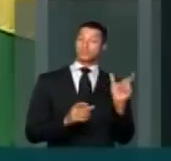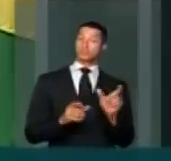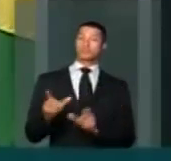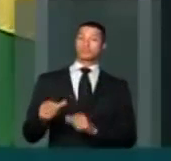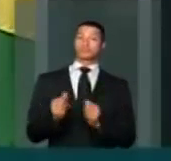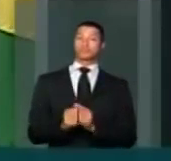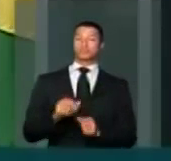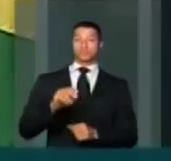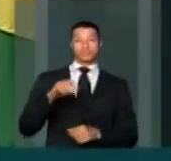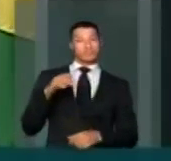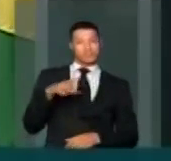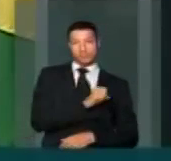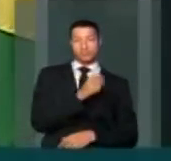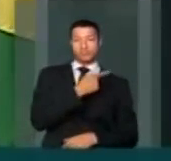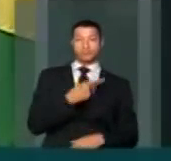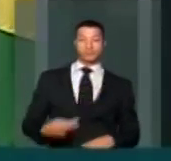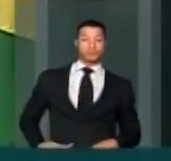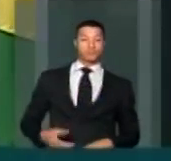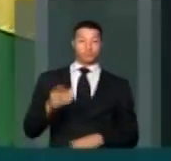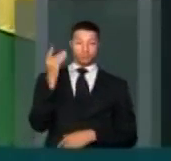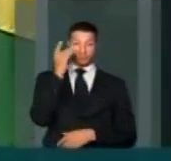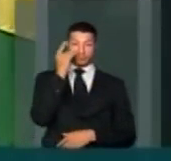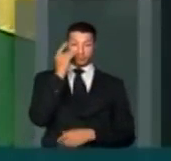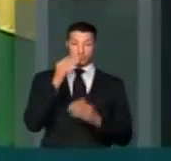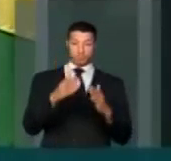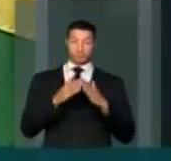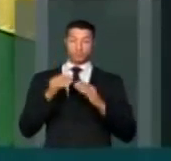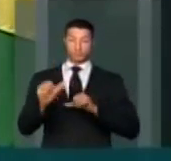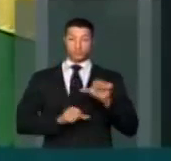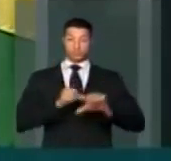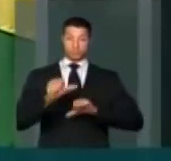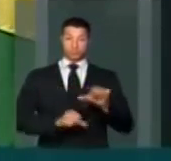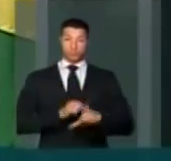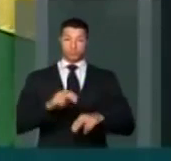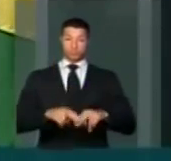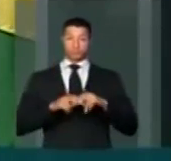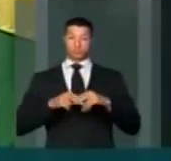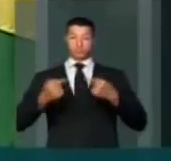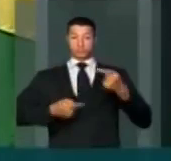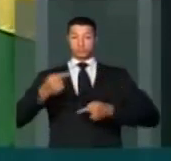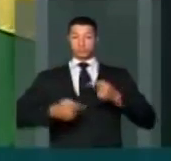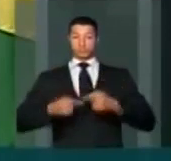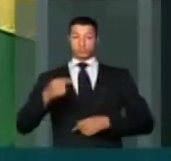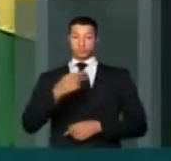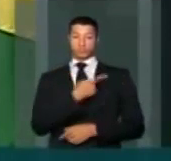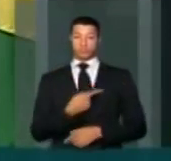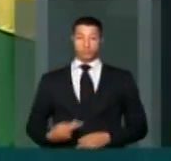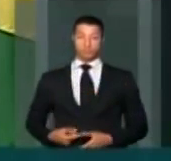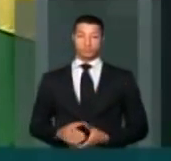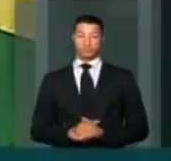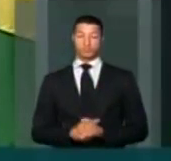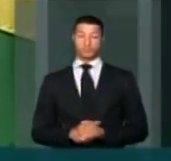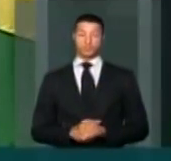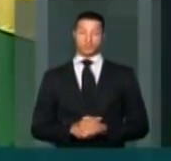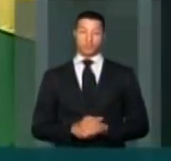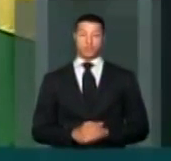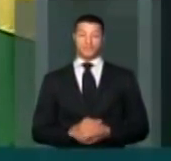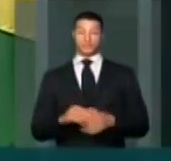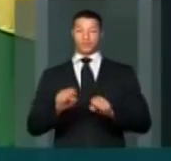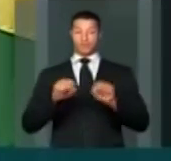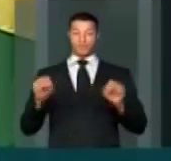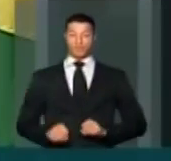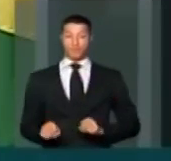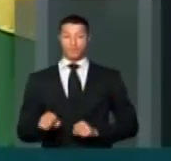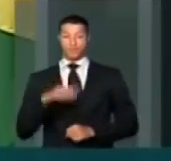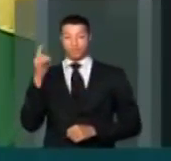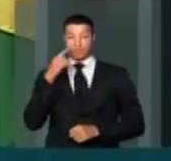empenhada com veemência pela presidenta Dilma em favor das mudanças a partir da reforma política. A adoção do sistema distrital misto